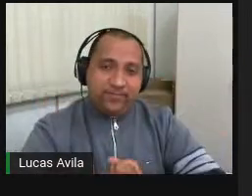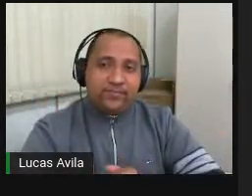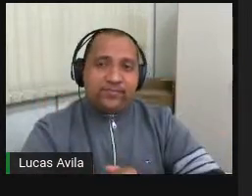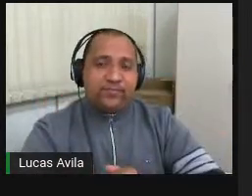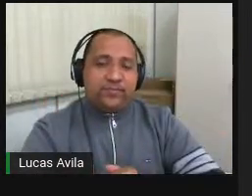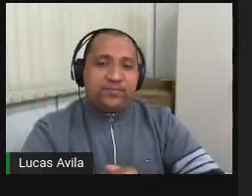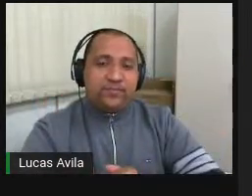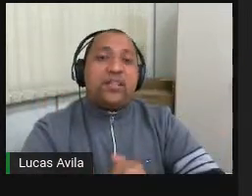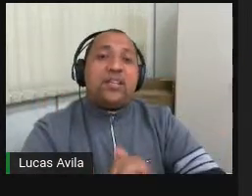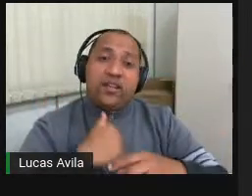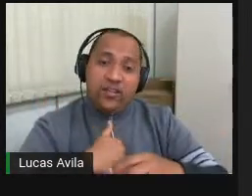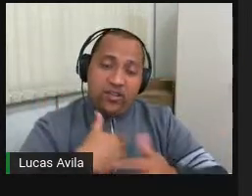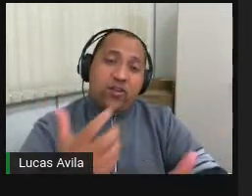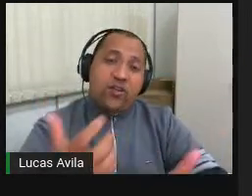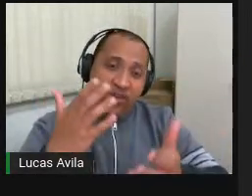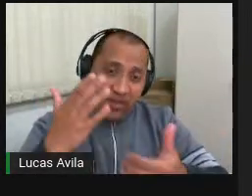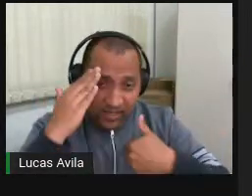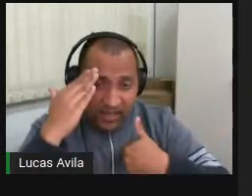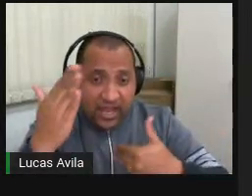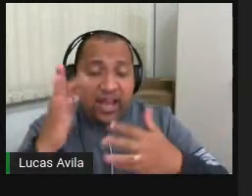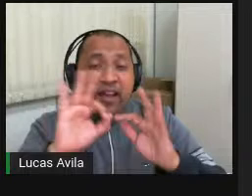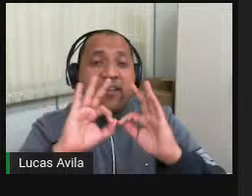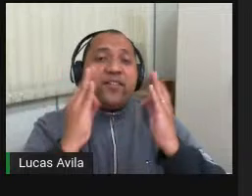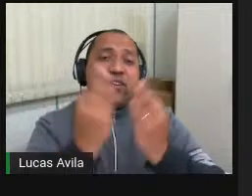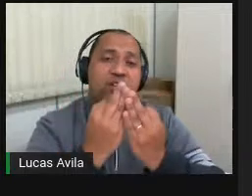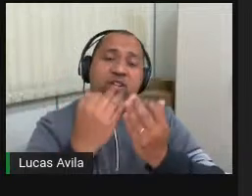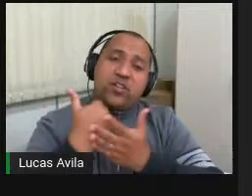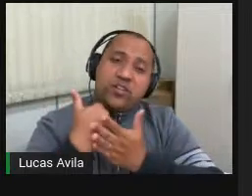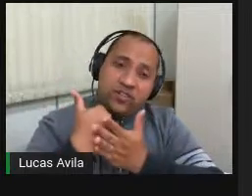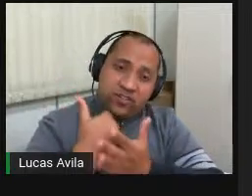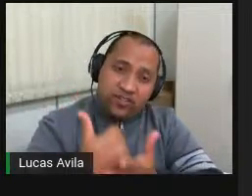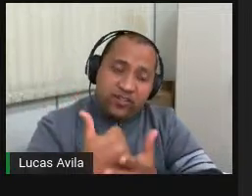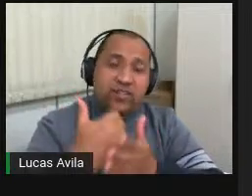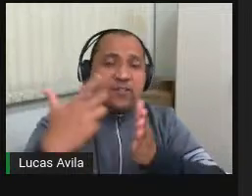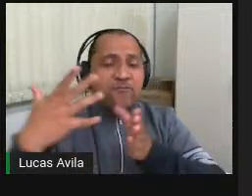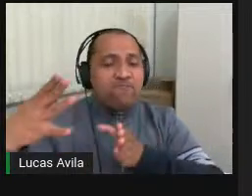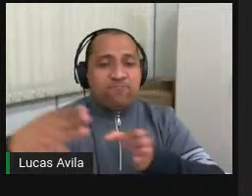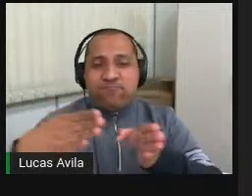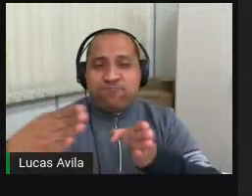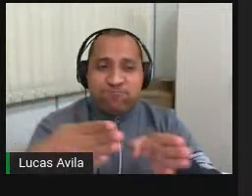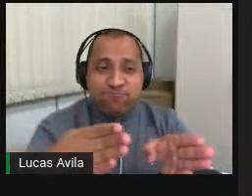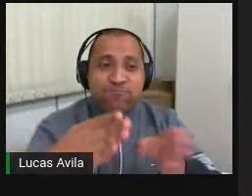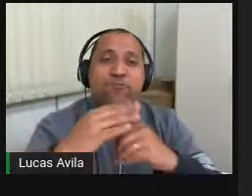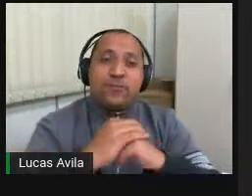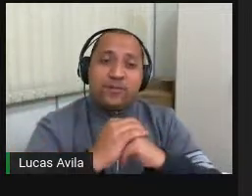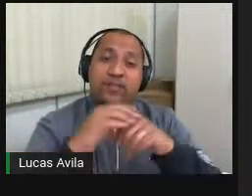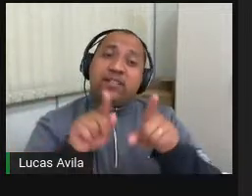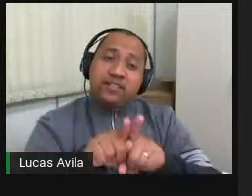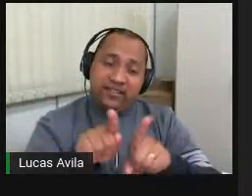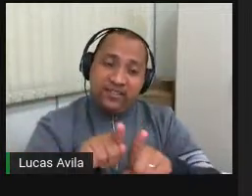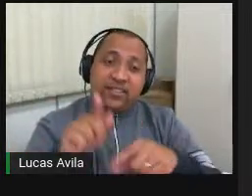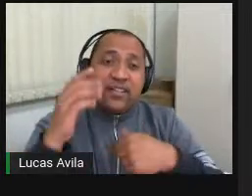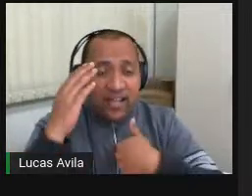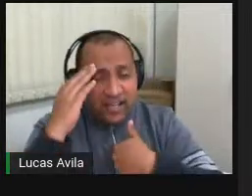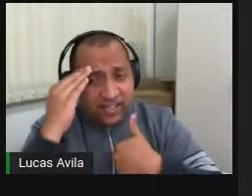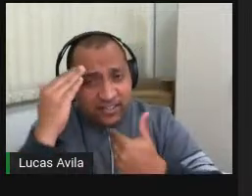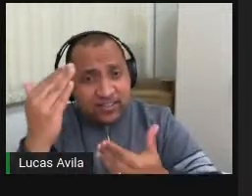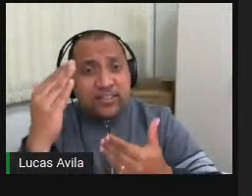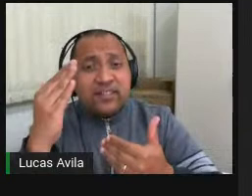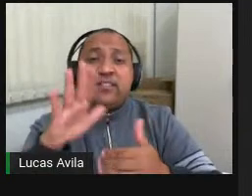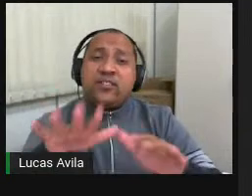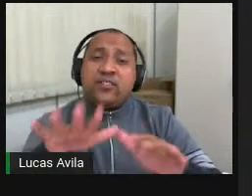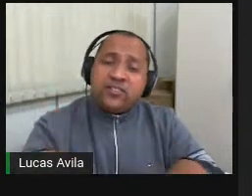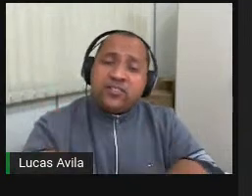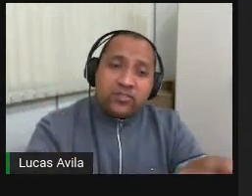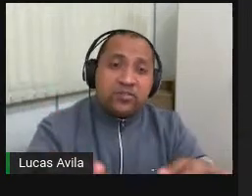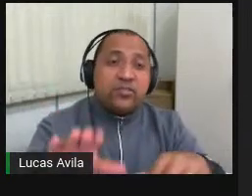Quero agradecer a minha família, que me apoiou toda a minha trajetória. E também quero agradecer a todos os